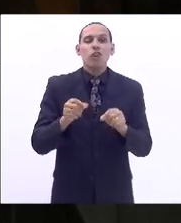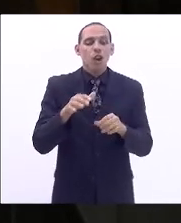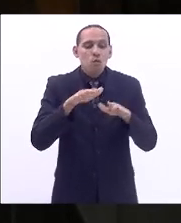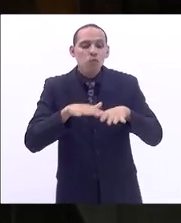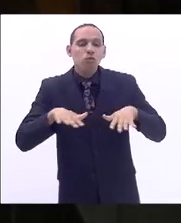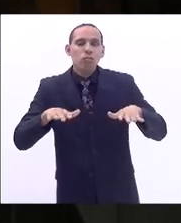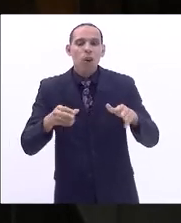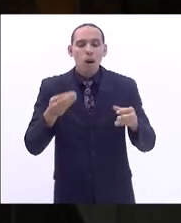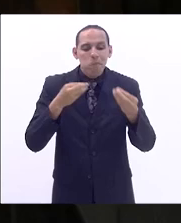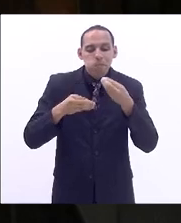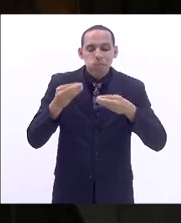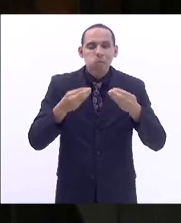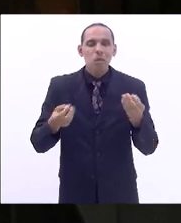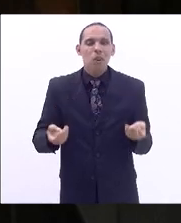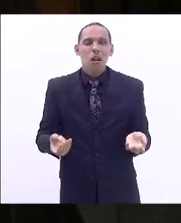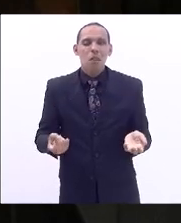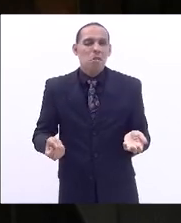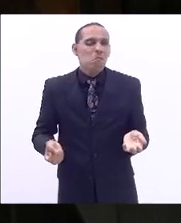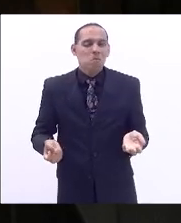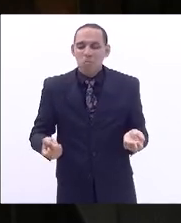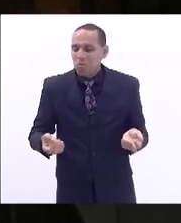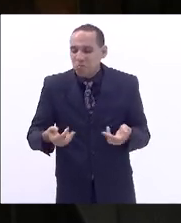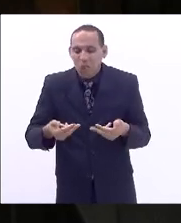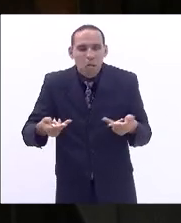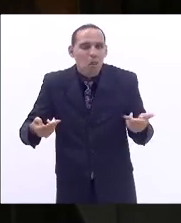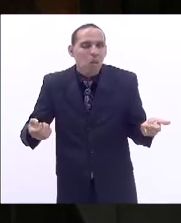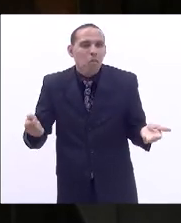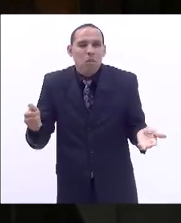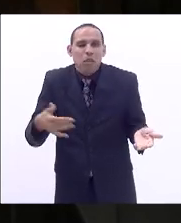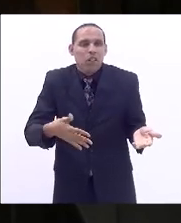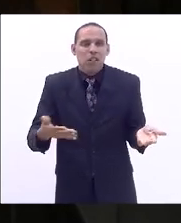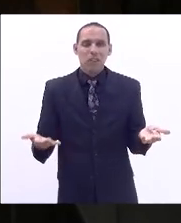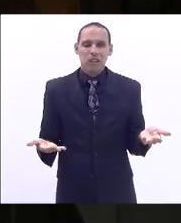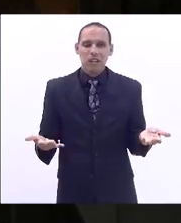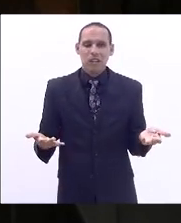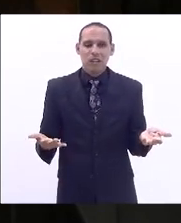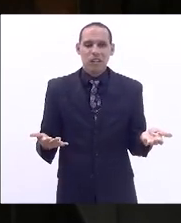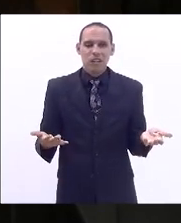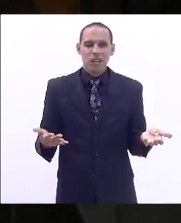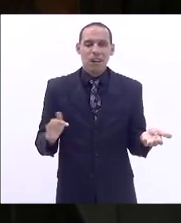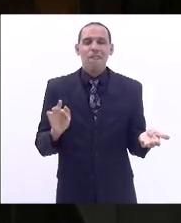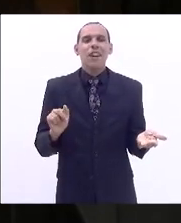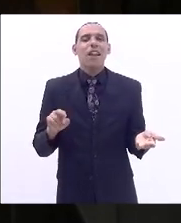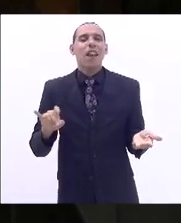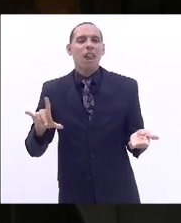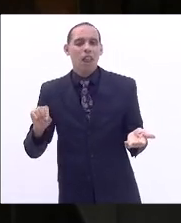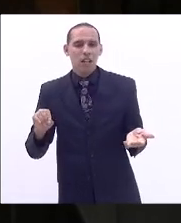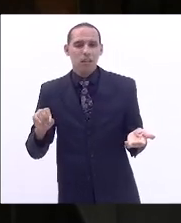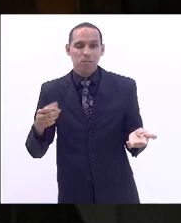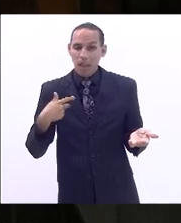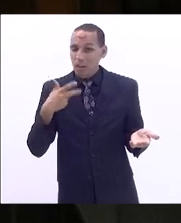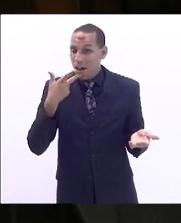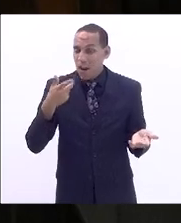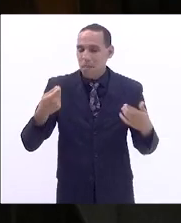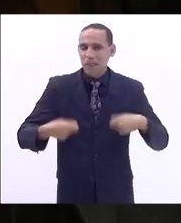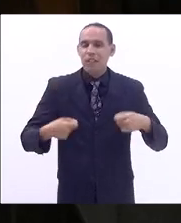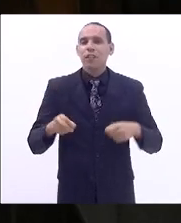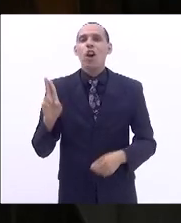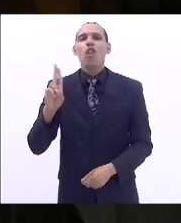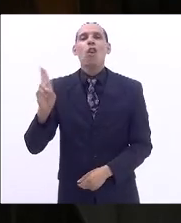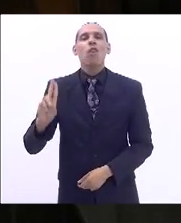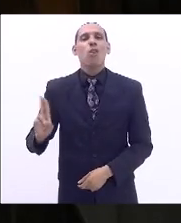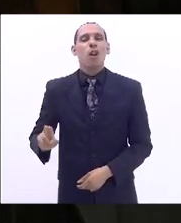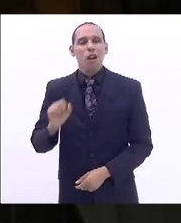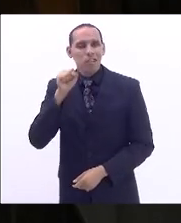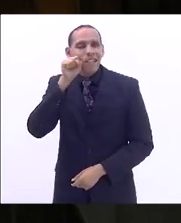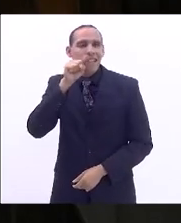comer farelo o Vitor está de parabéns que eu não posso deixar aqui direcionar o nome